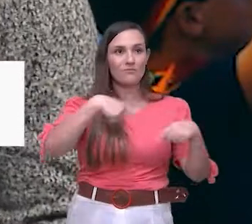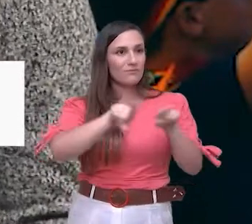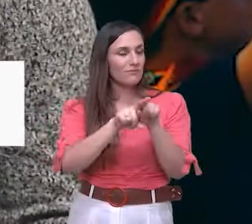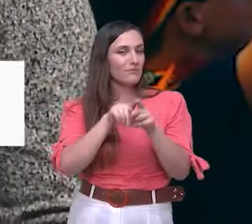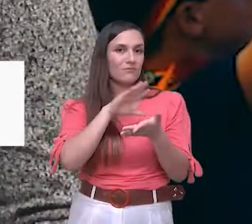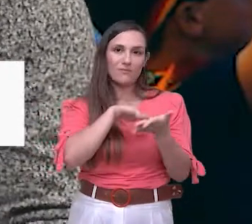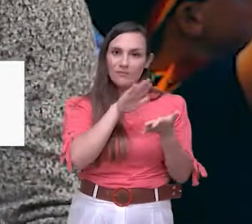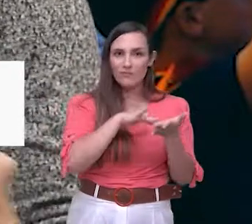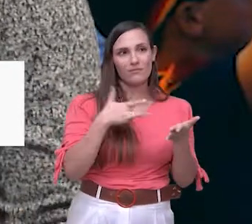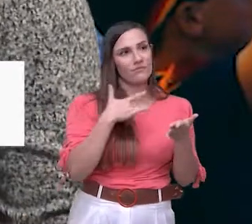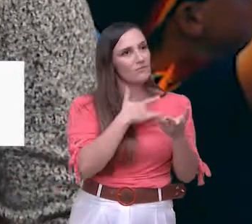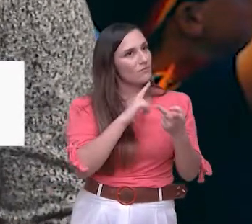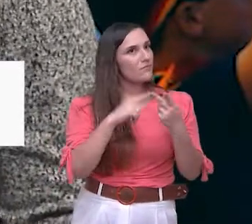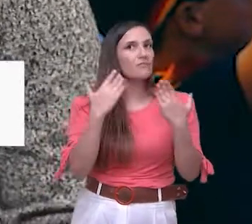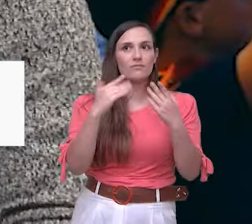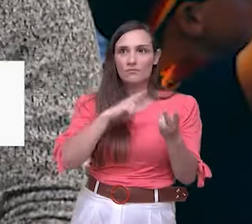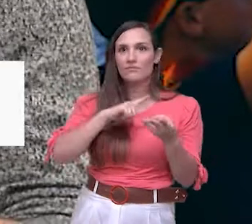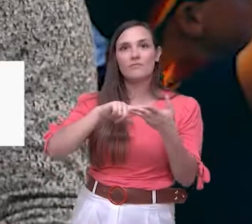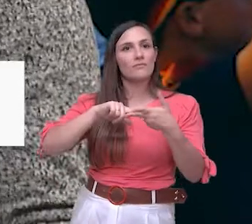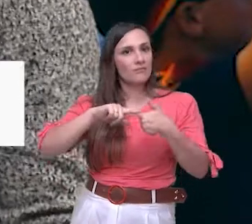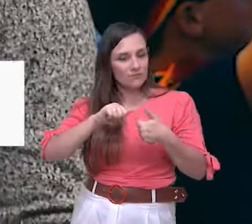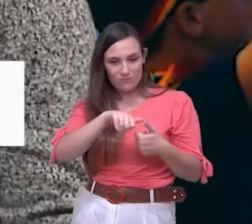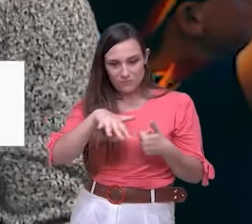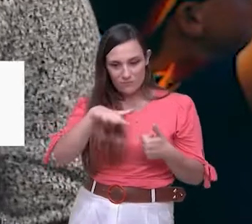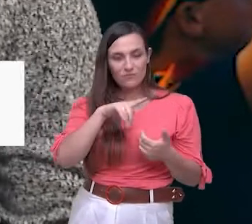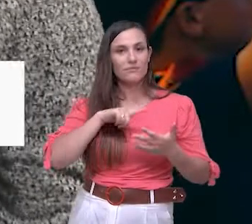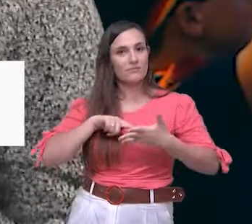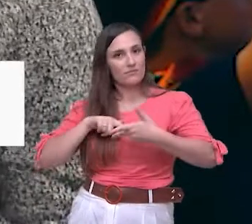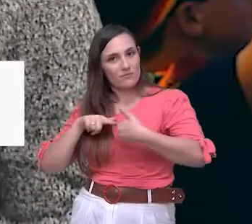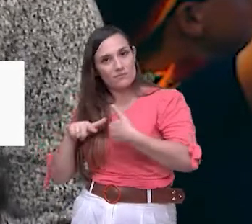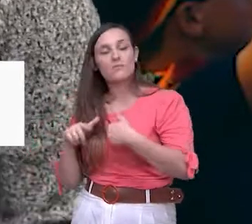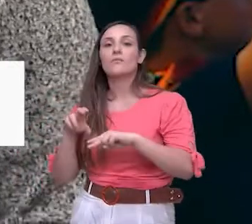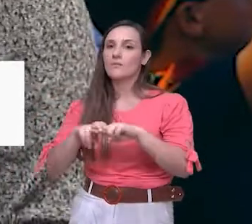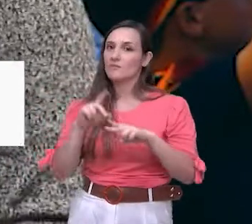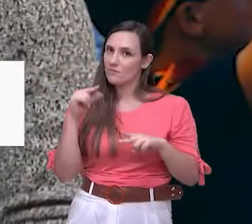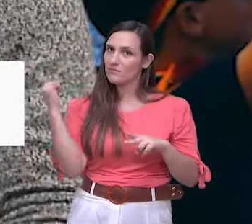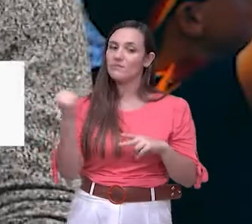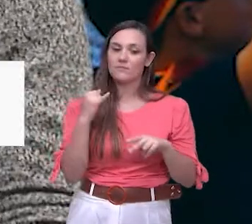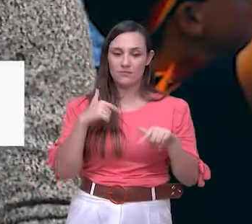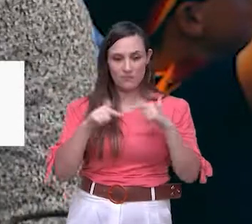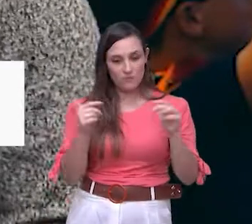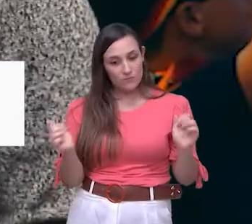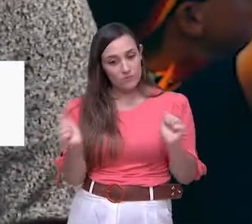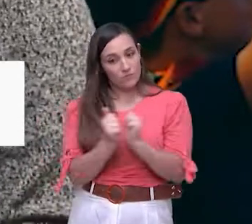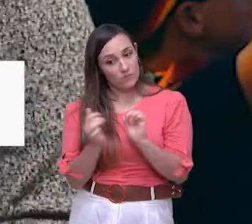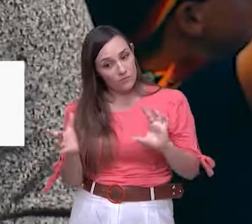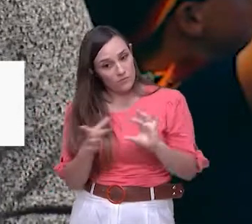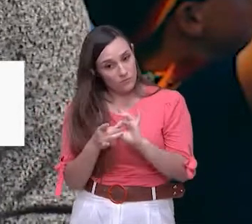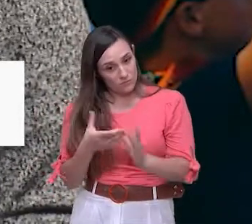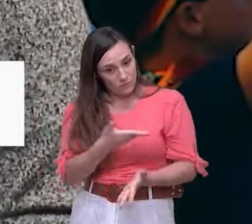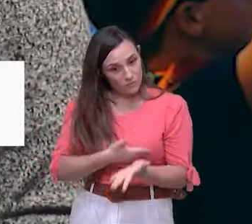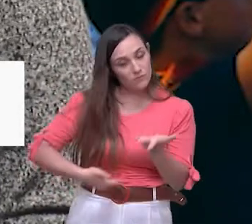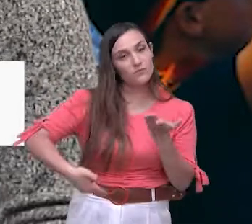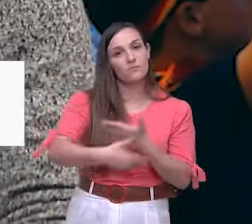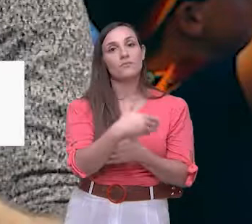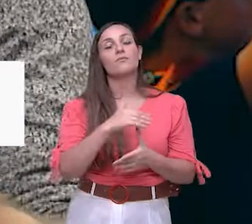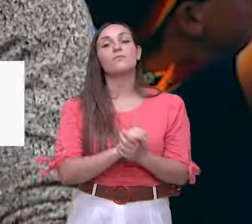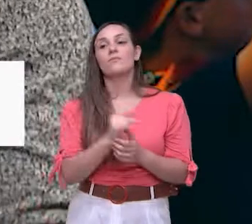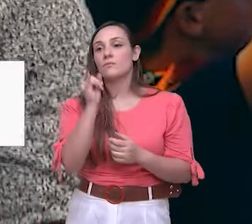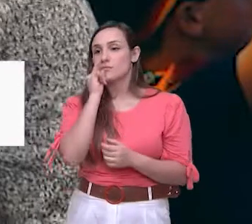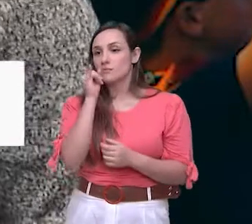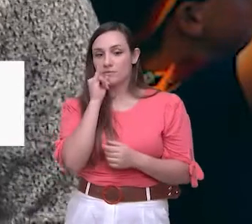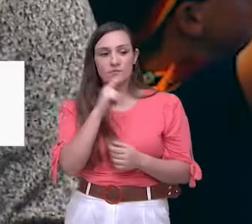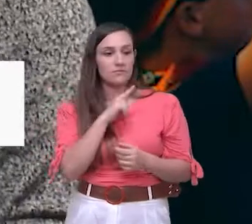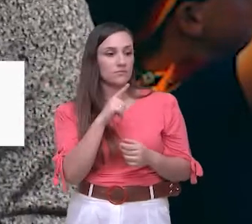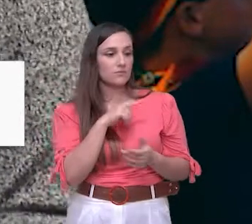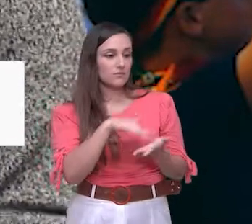dentro dessa configuração a gente tem a compreensão de que é importante o trabalho transdisciplinar é importante que a gente atue junto